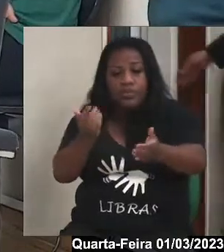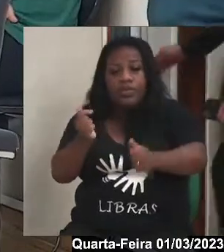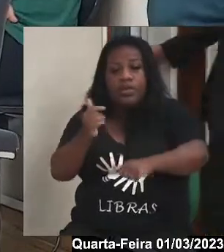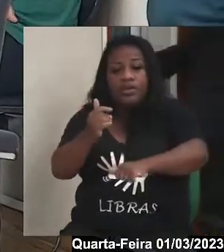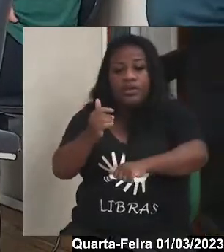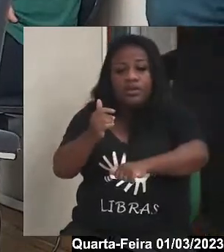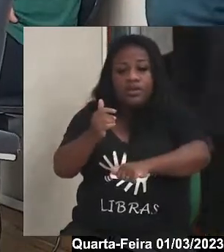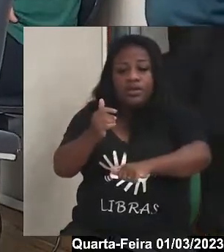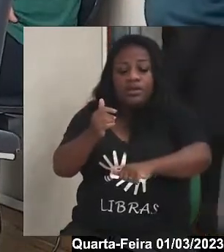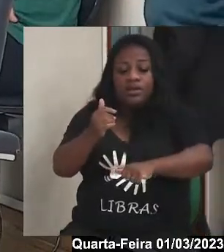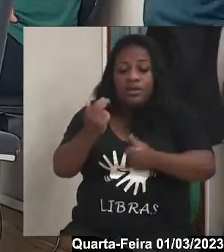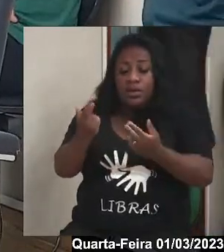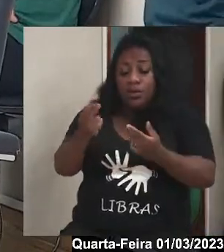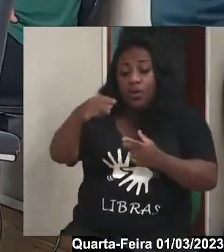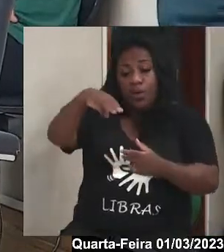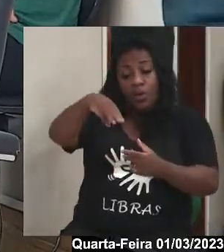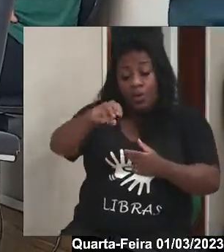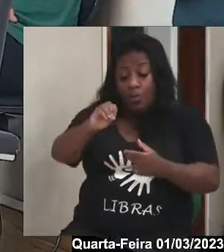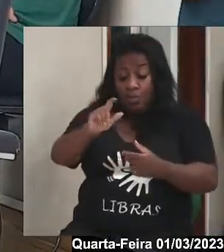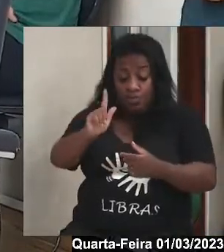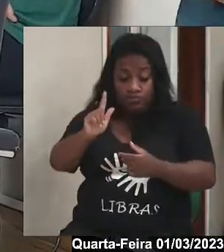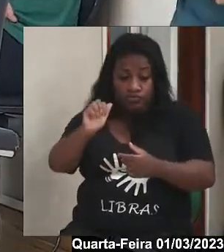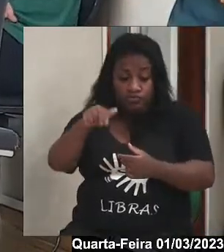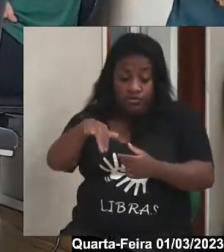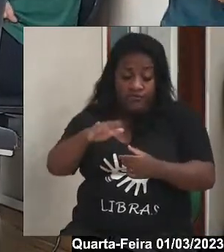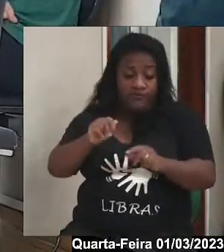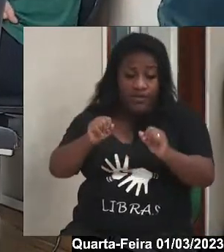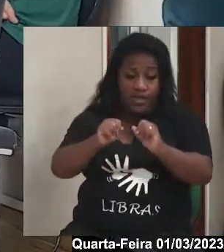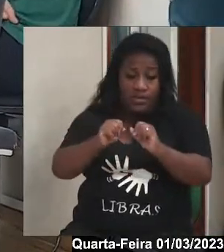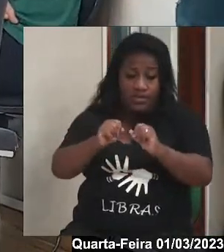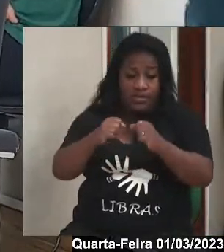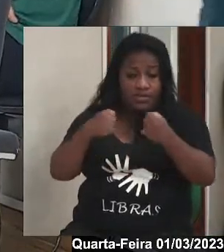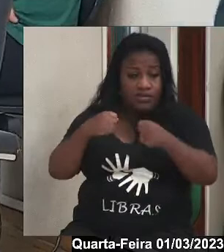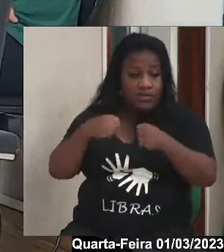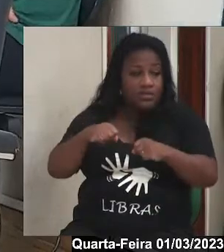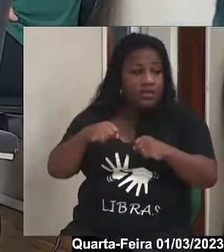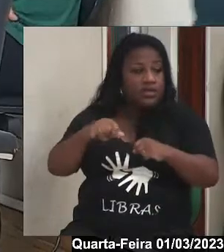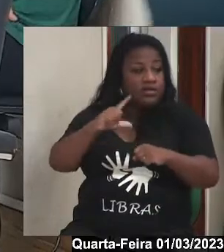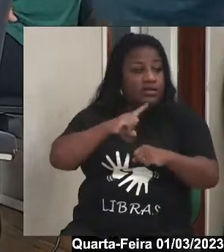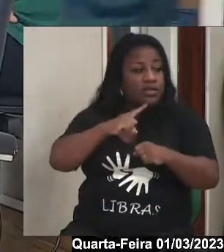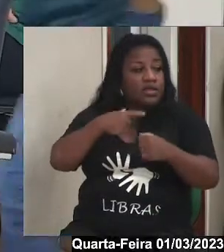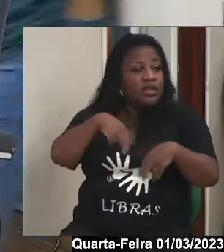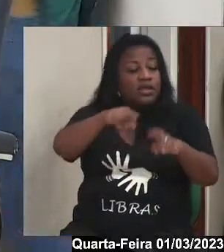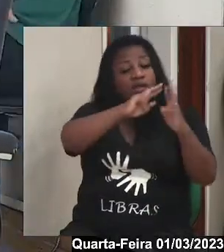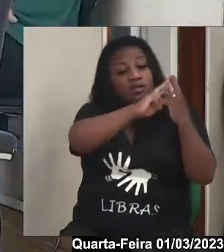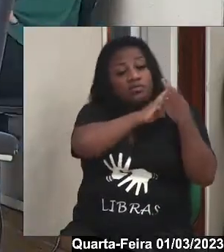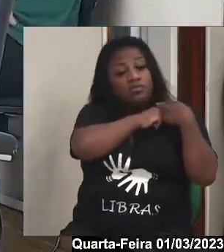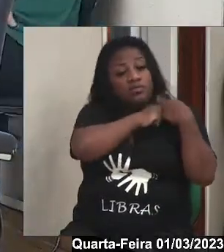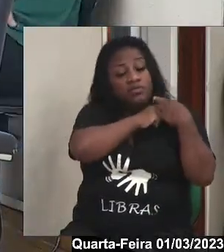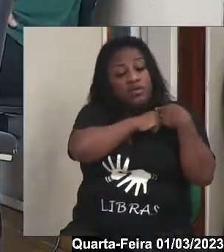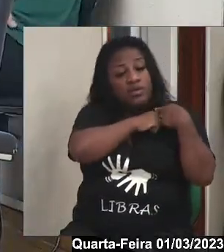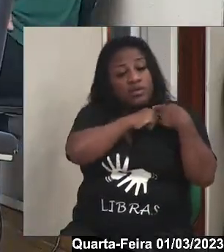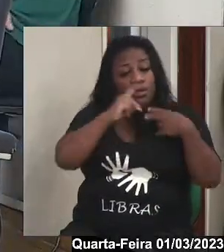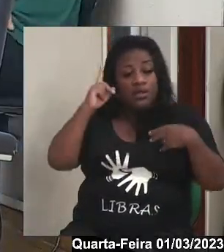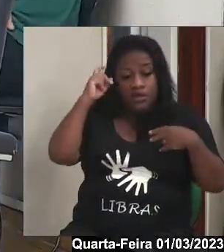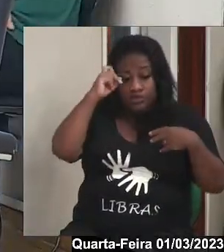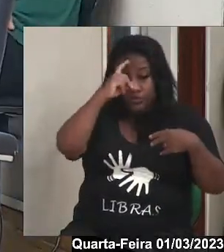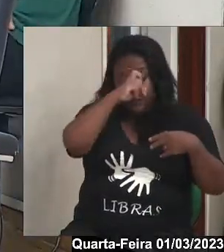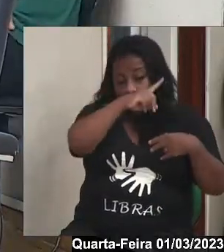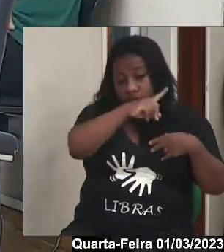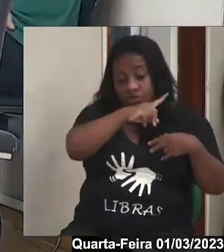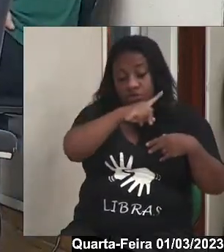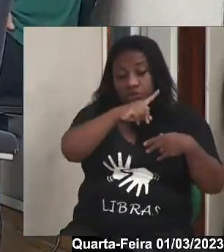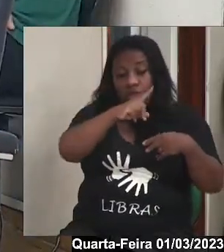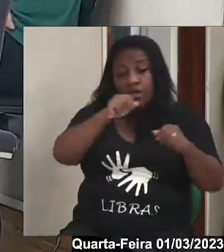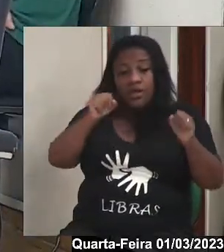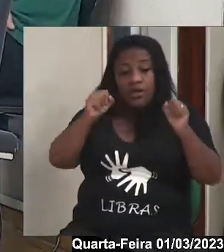como fez Mogi das Cruzes, por exemplo. Então o senhor precisa ter responsabilidade, presidente. Vim aqui na tribuna é muito fácil. O difícil é